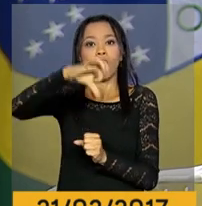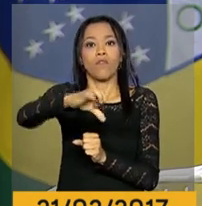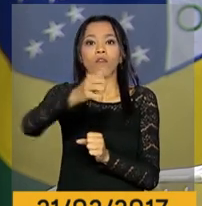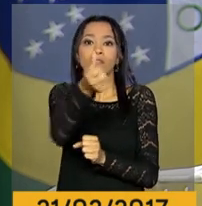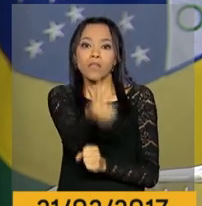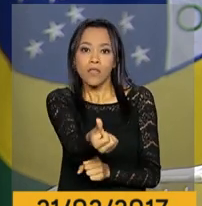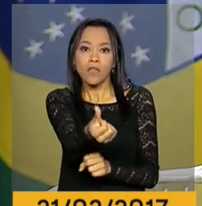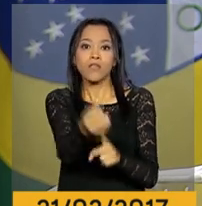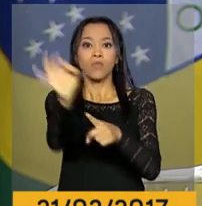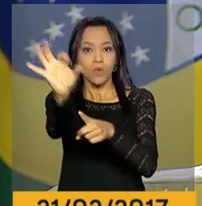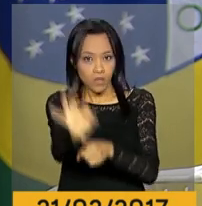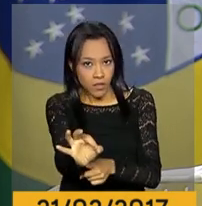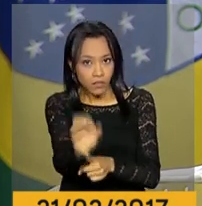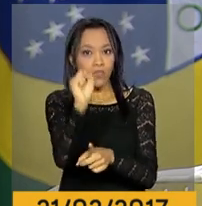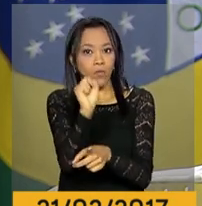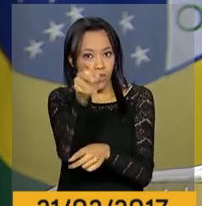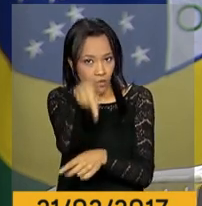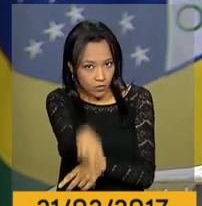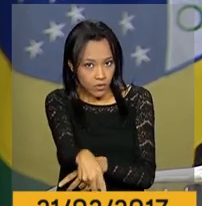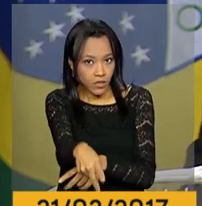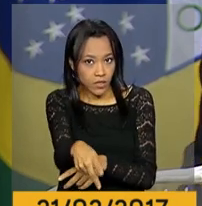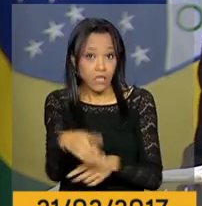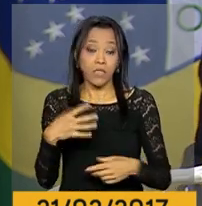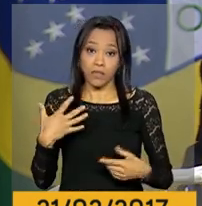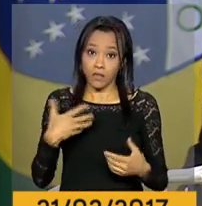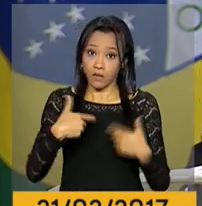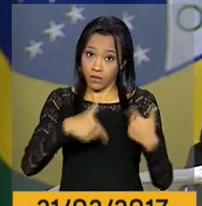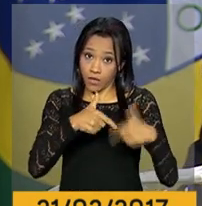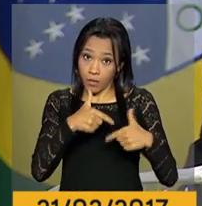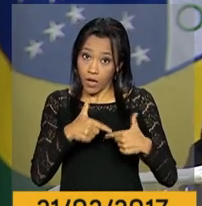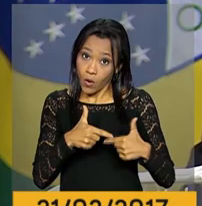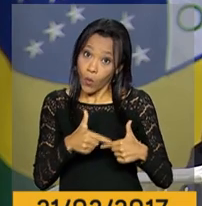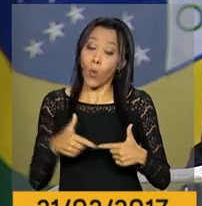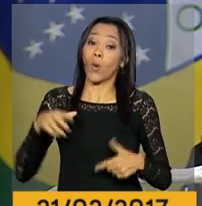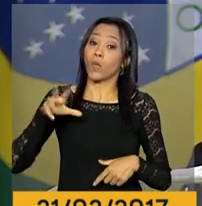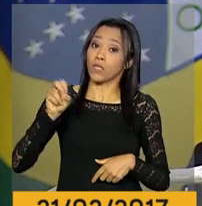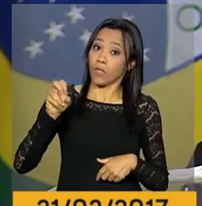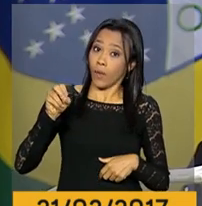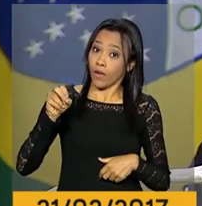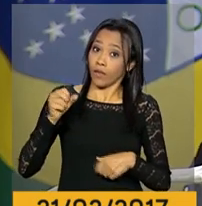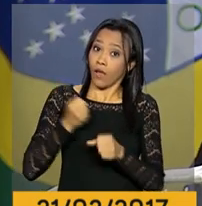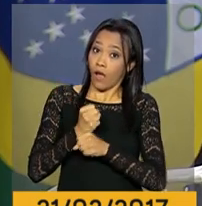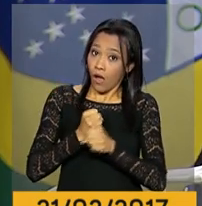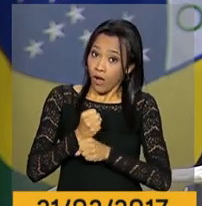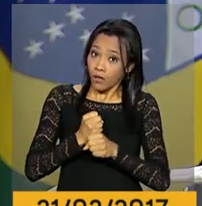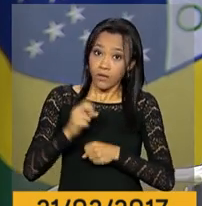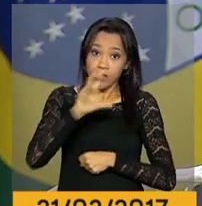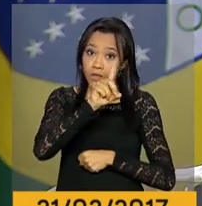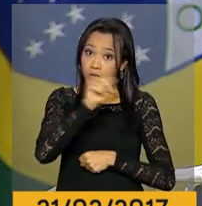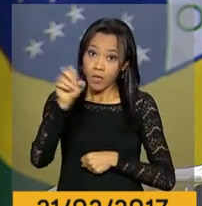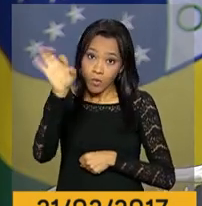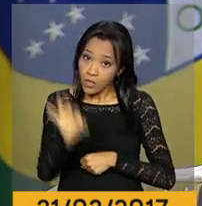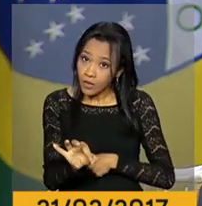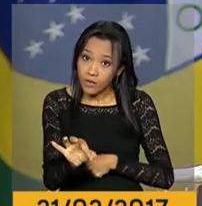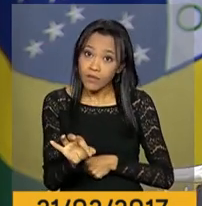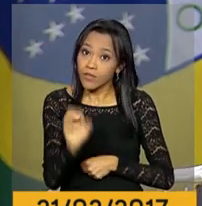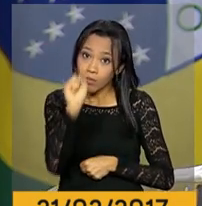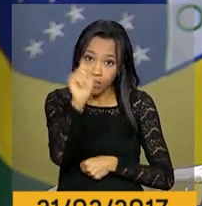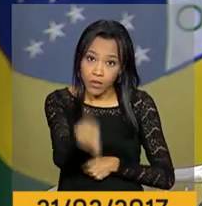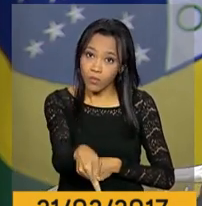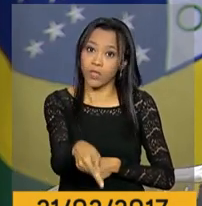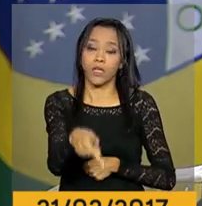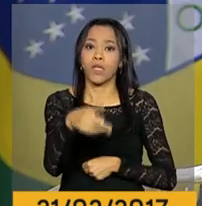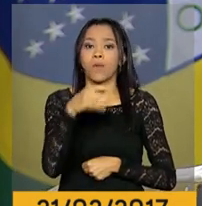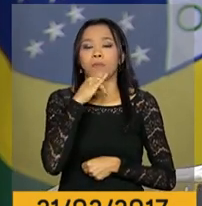96% de aposentadoria você trabalhou 50 anos você tem 100% de aposentadoria não significa que você vai